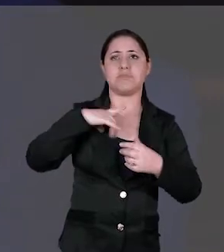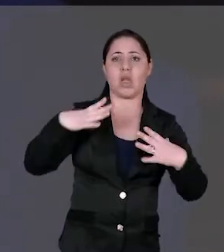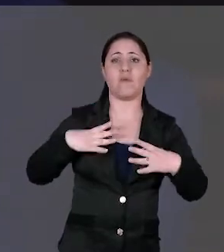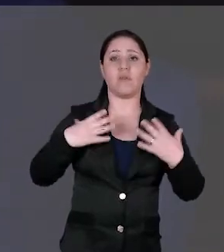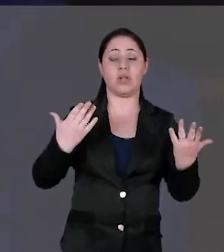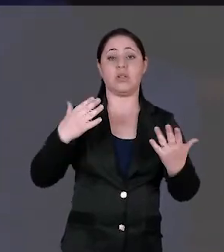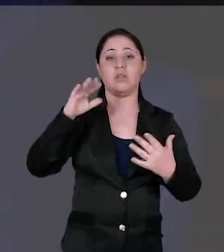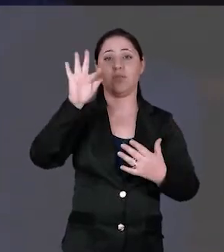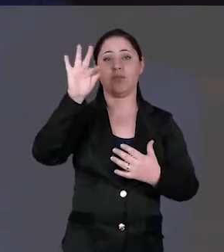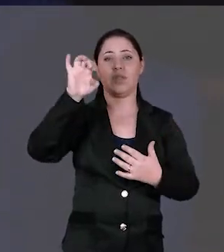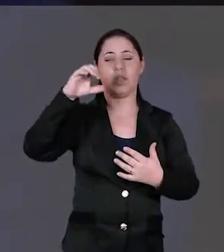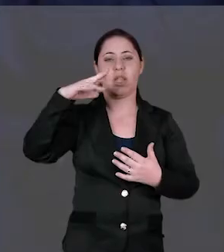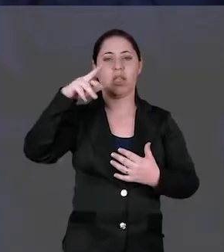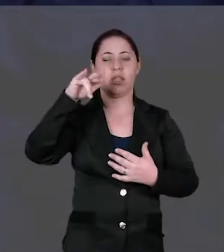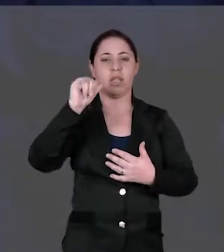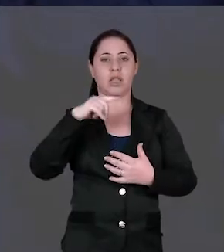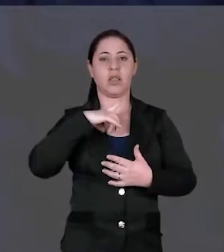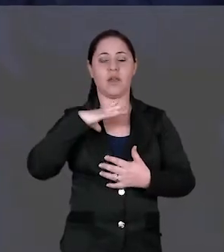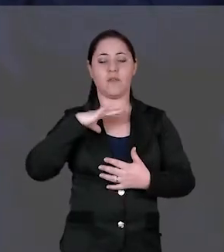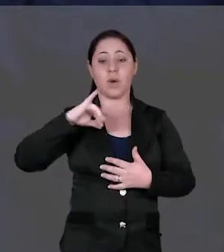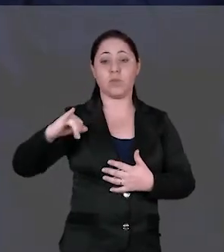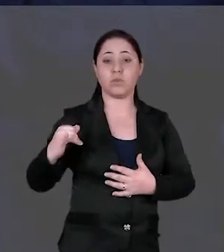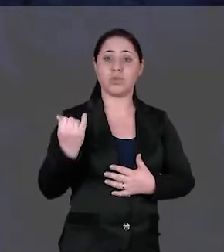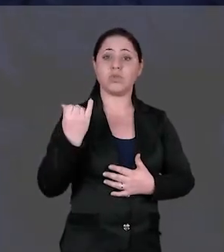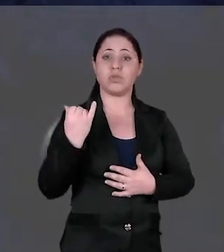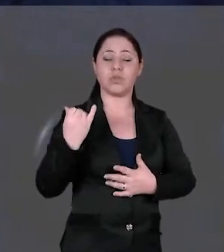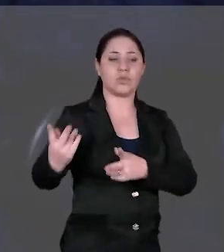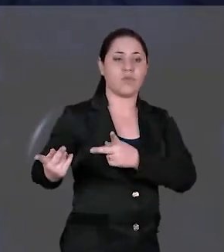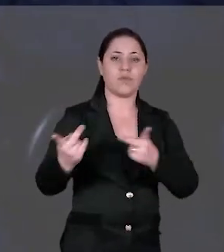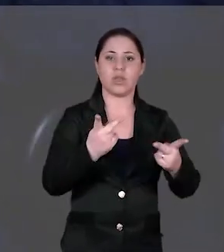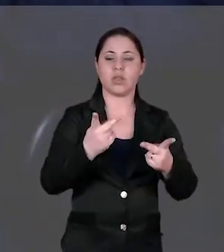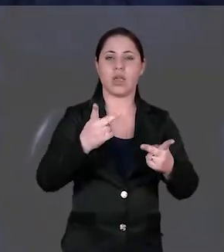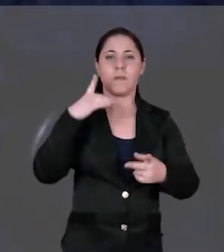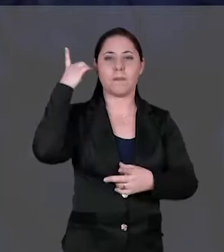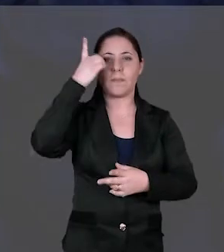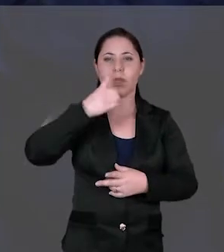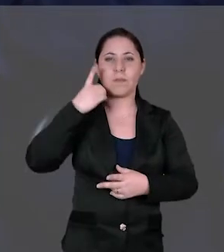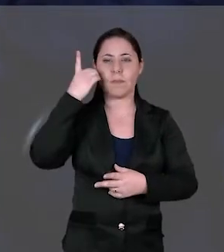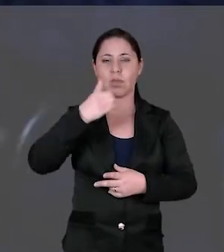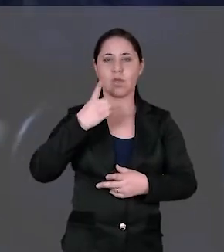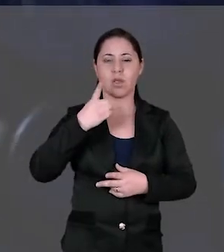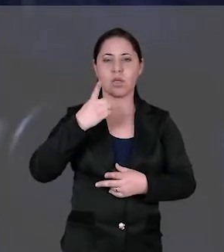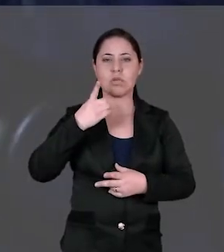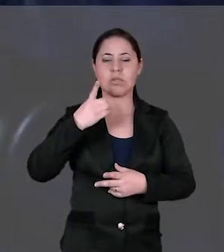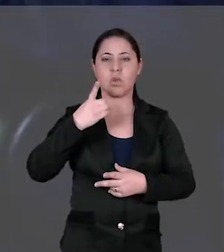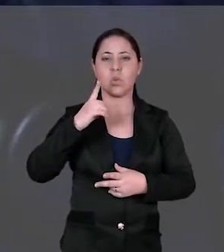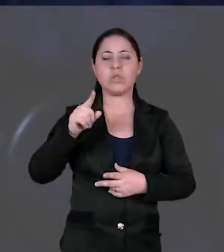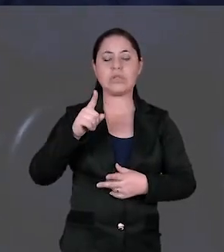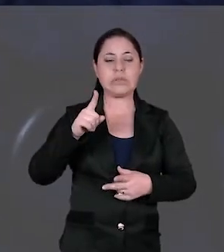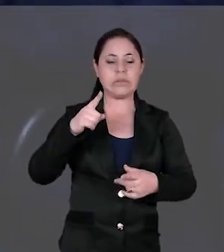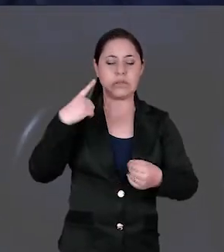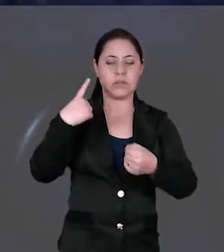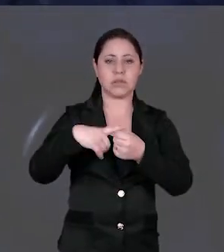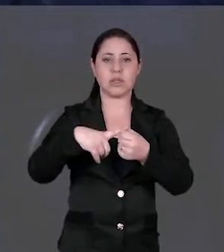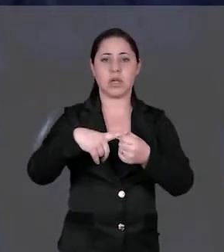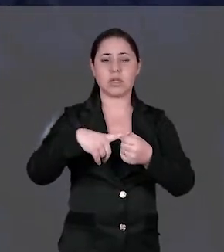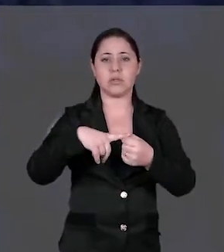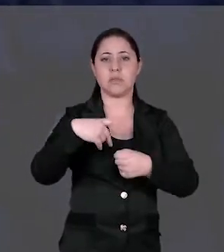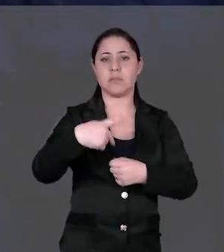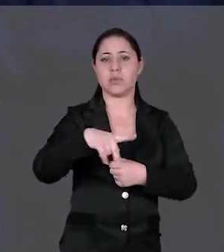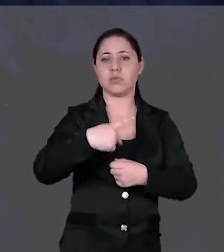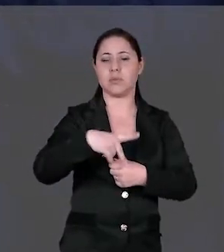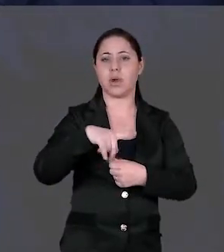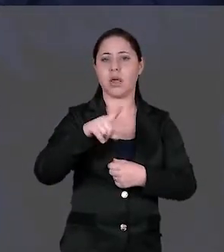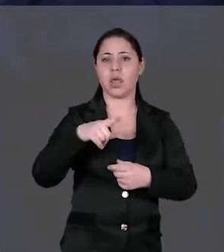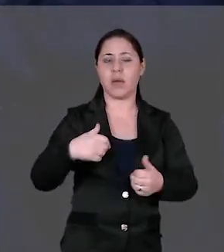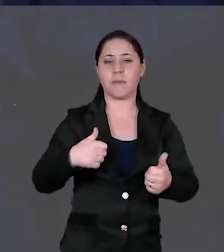nós aportamos um evento desse da FENACRI aqui em Campo Grande, nós tivemos a oportunidade de visitar com os parlamentares